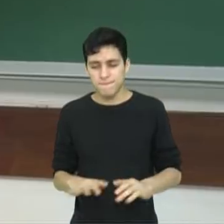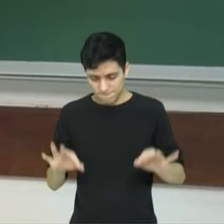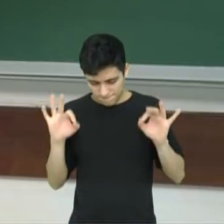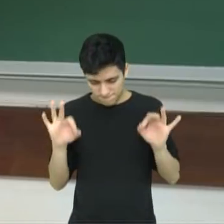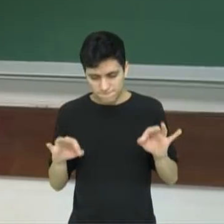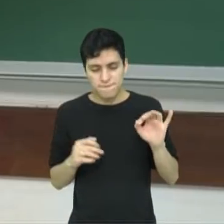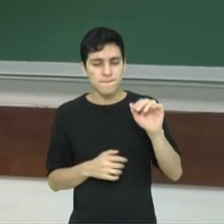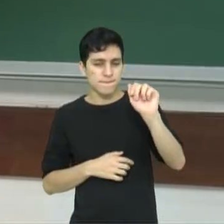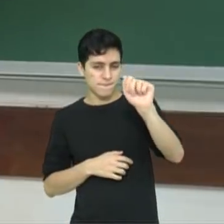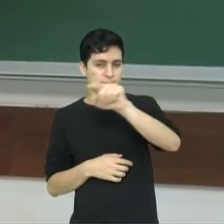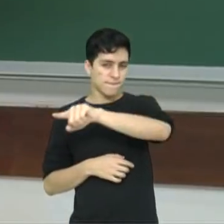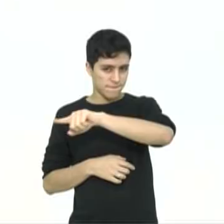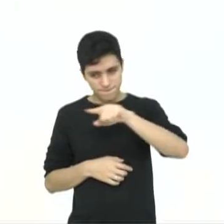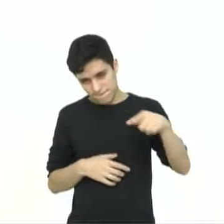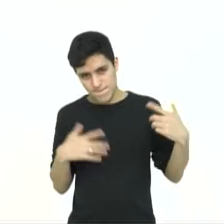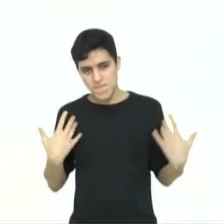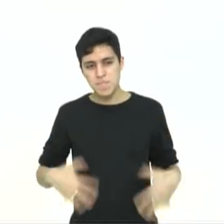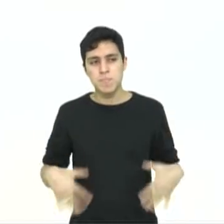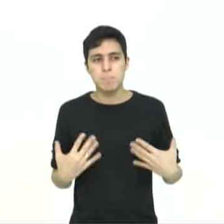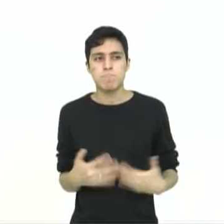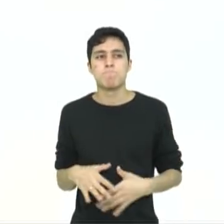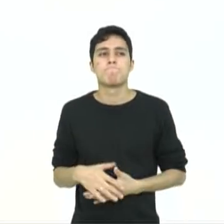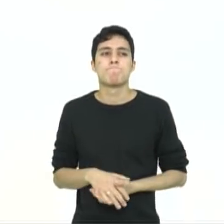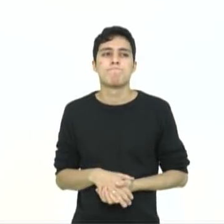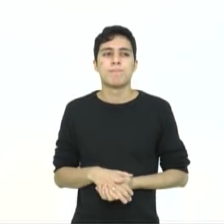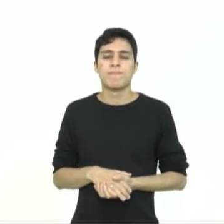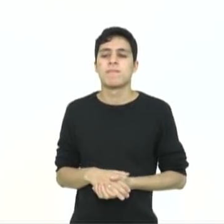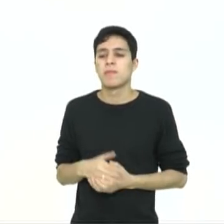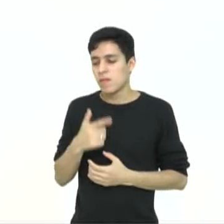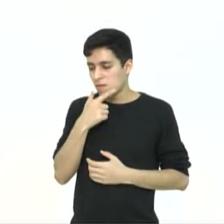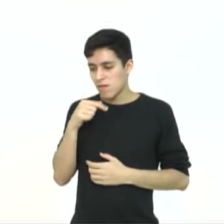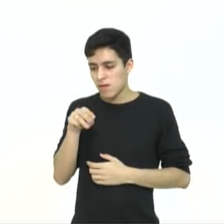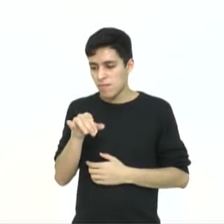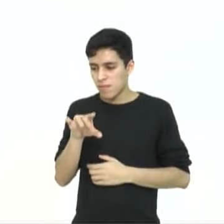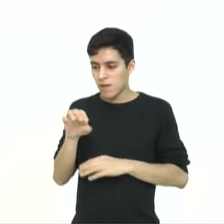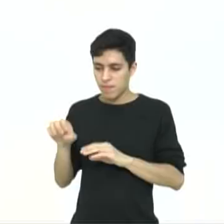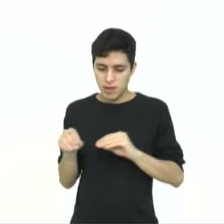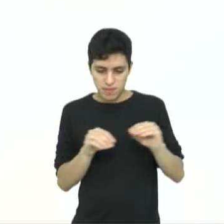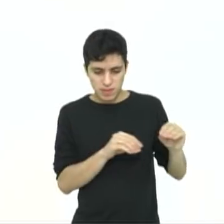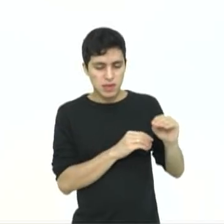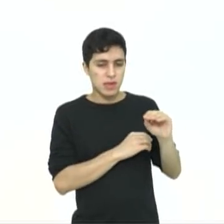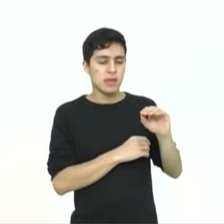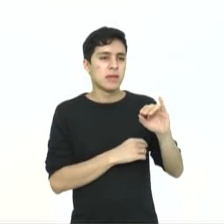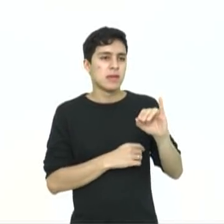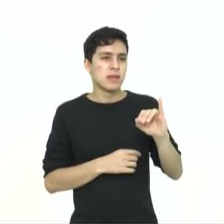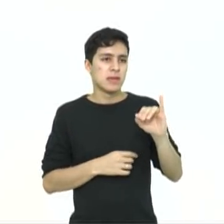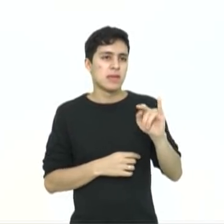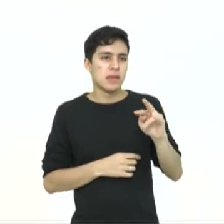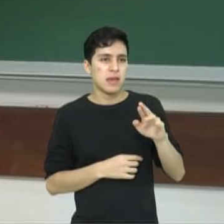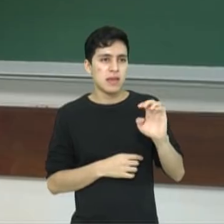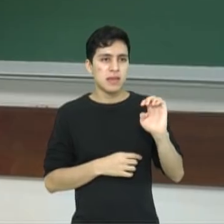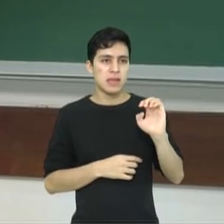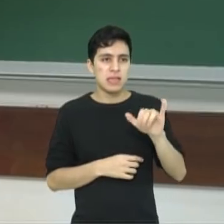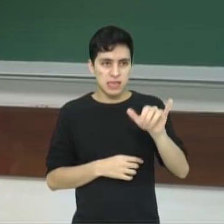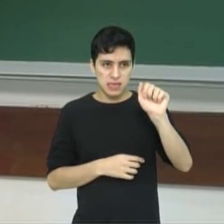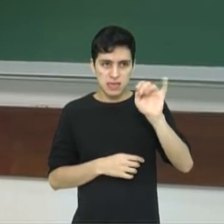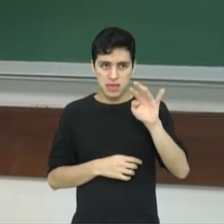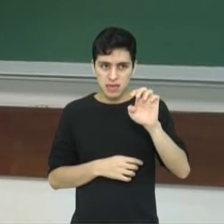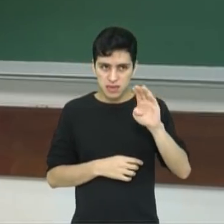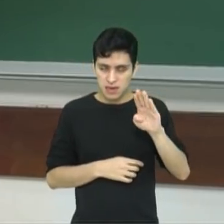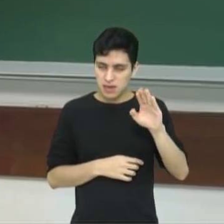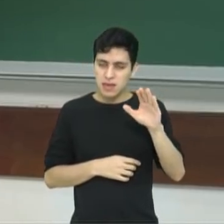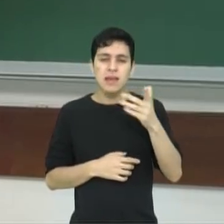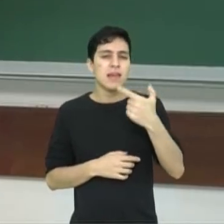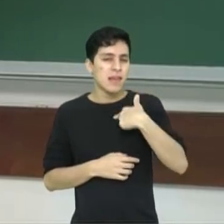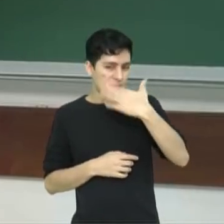nós quebrarmos essa visão que a mídia constrói, que o jornal, enfim, que passa-se através